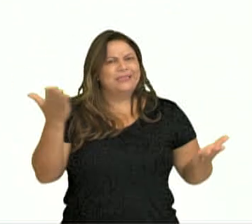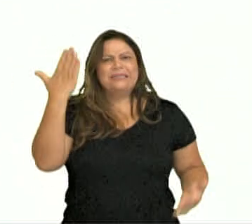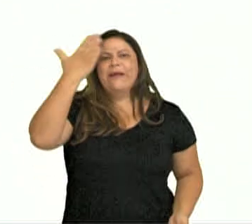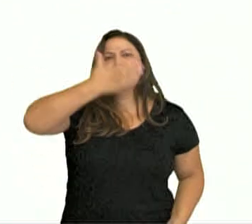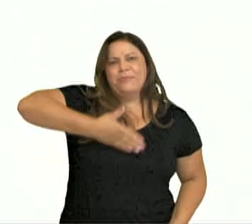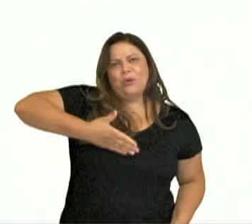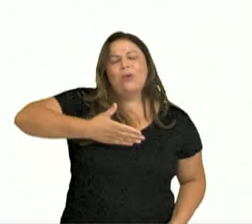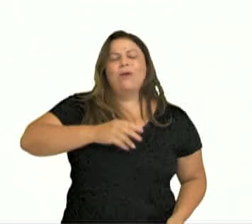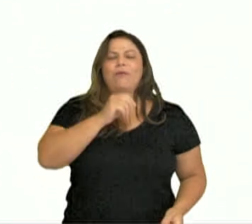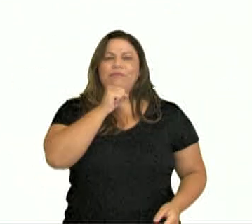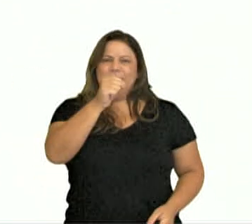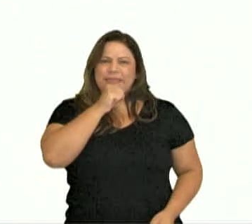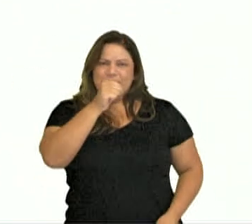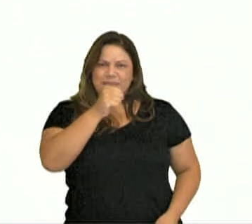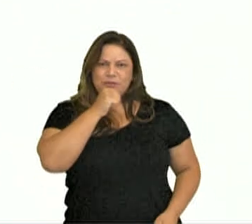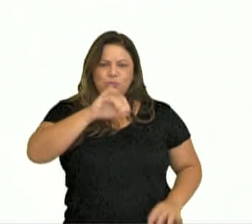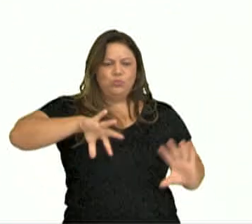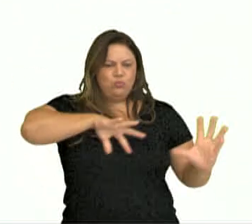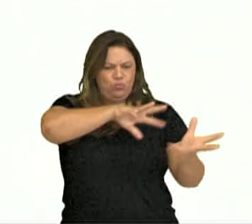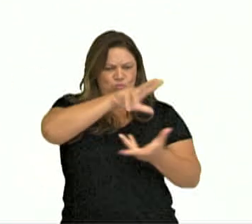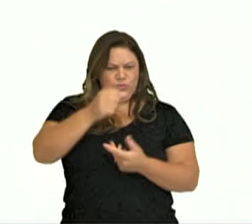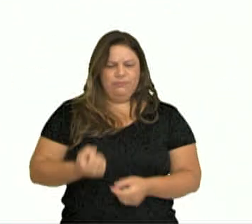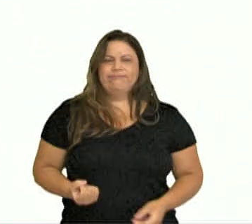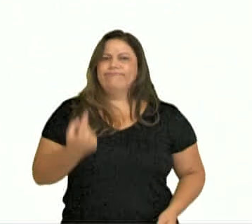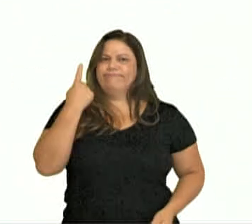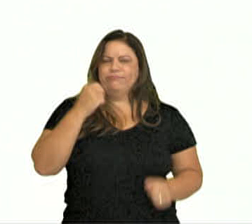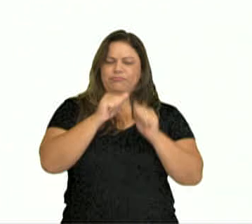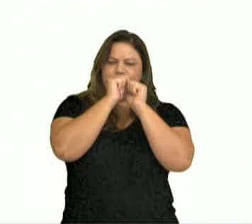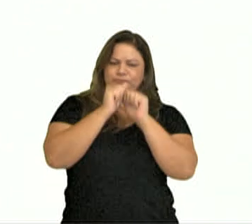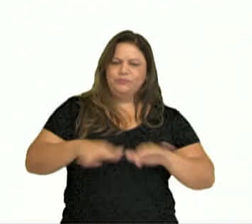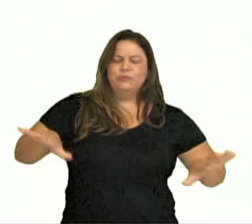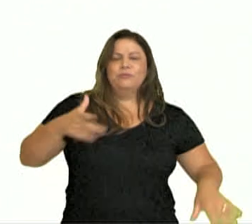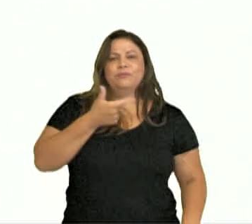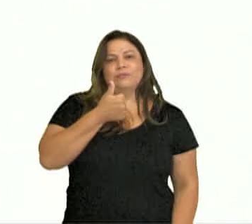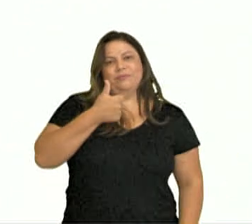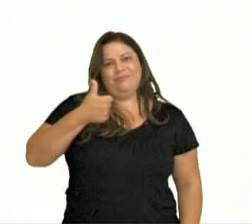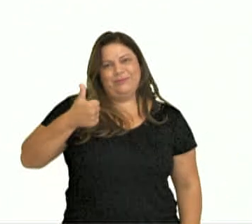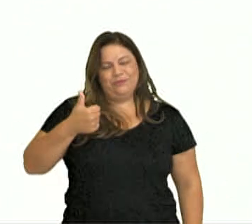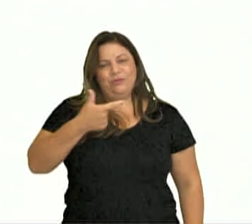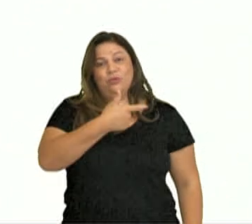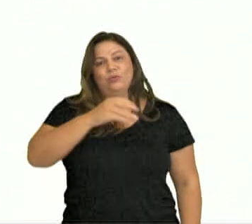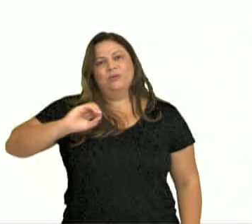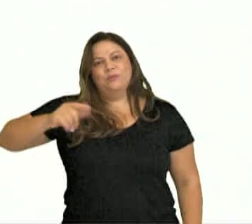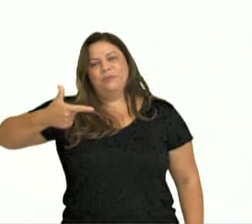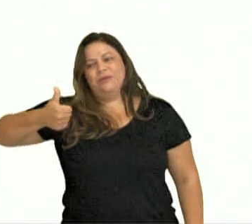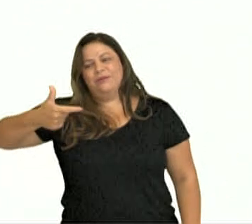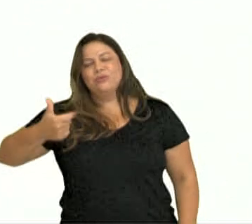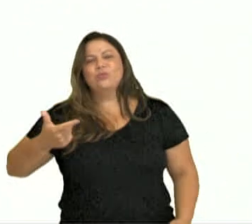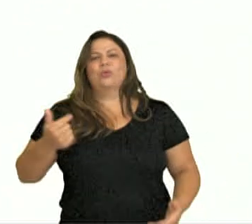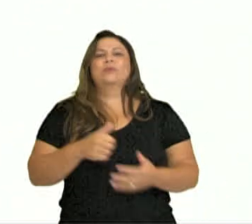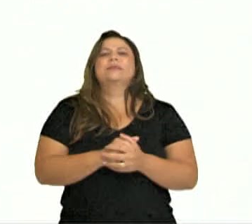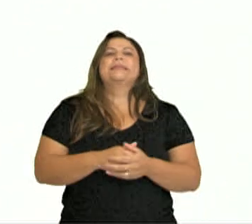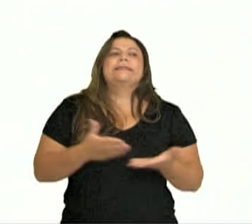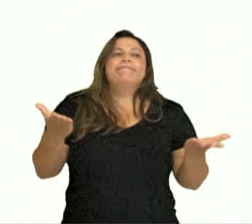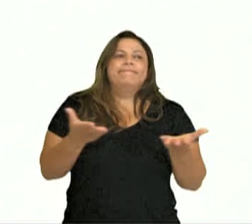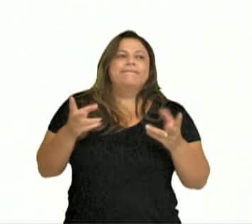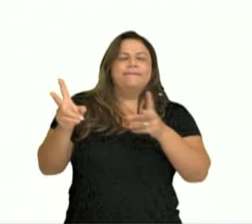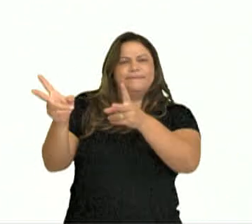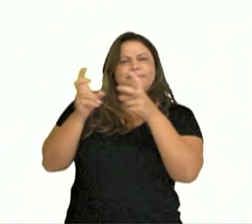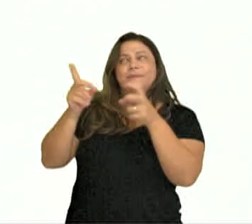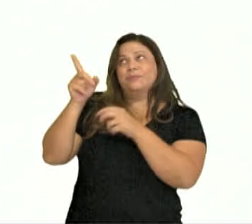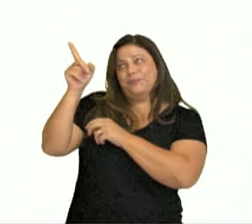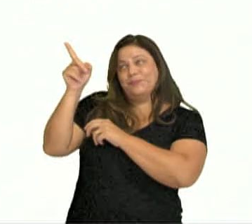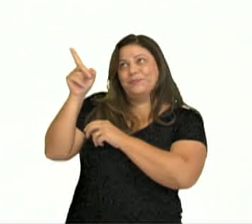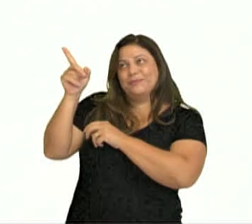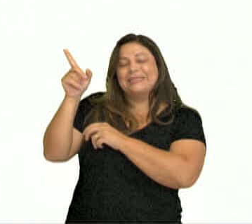é esta reportagem da Mundo Estranho, que foi publicada em 2012 e voltou a circular recentemente. Então, essa